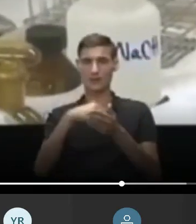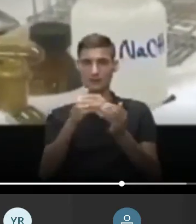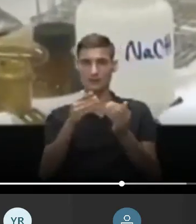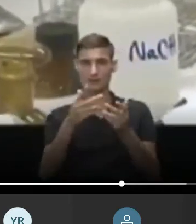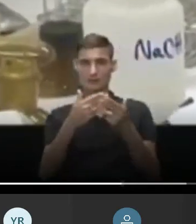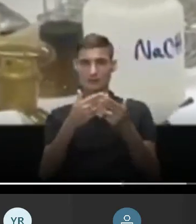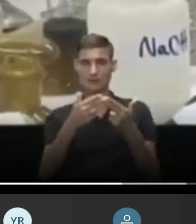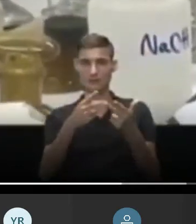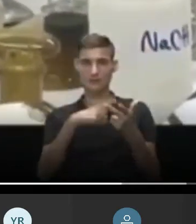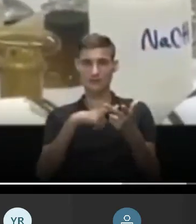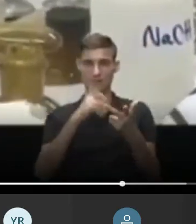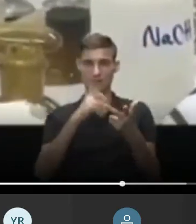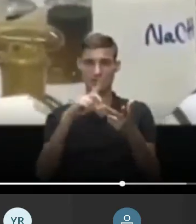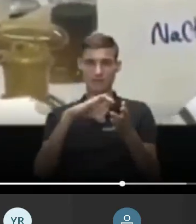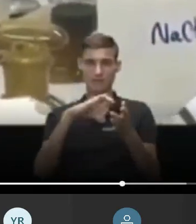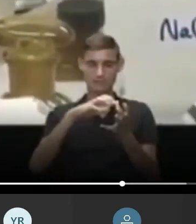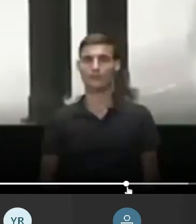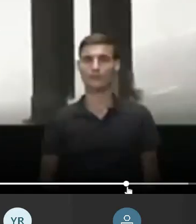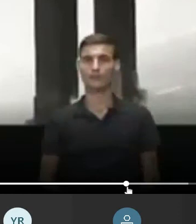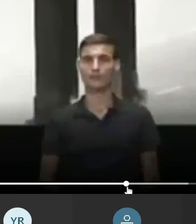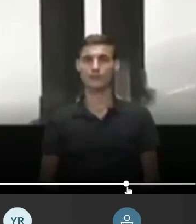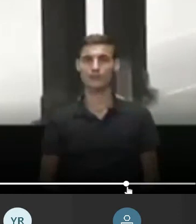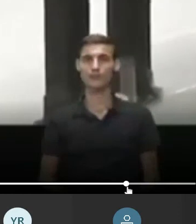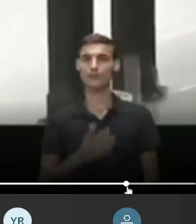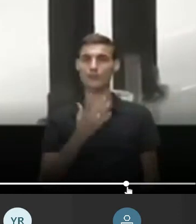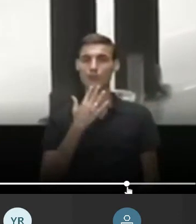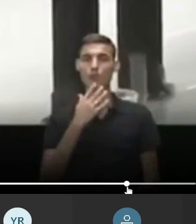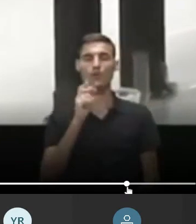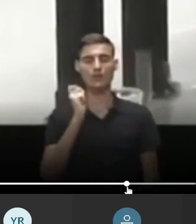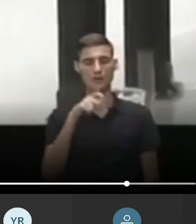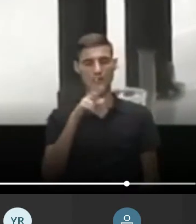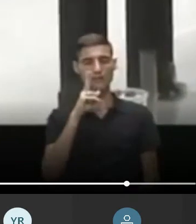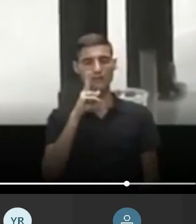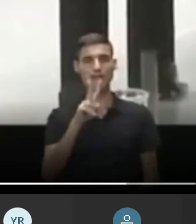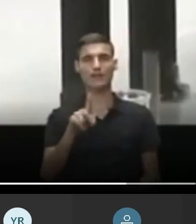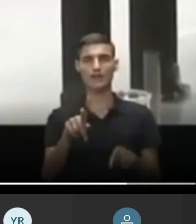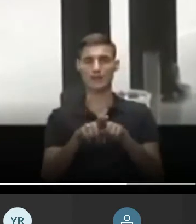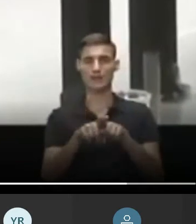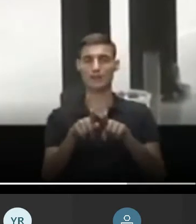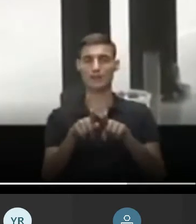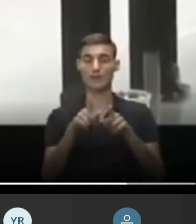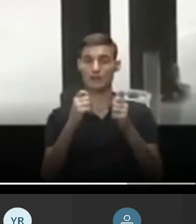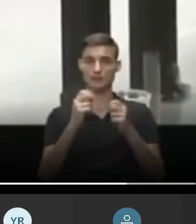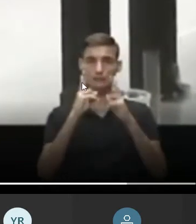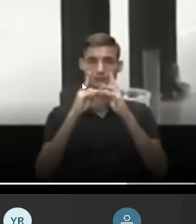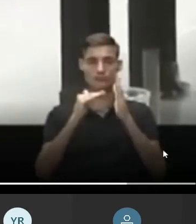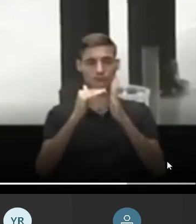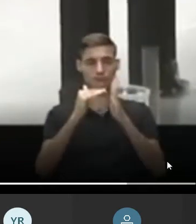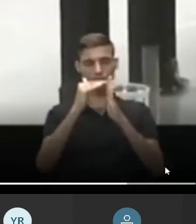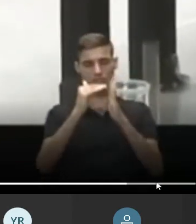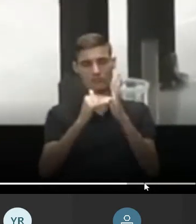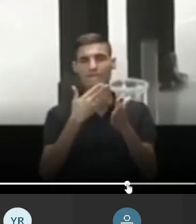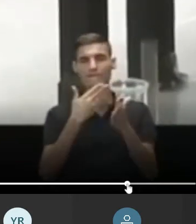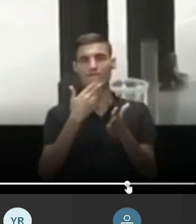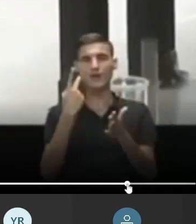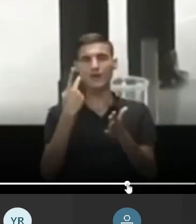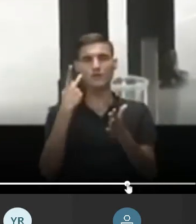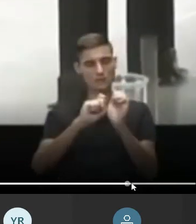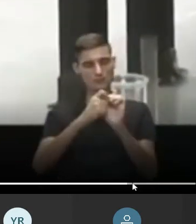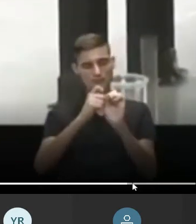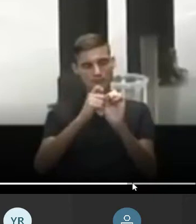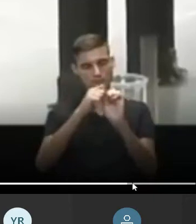Faz aquele processo de agitação novamente. Depois, ó, para vermos a